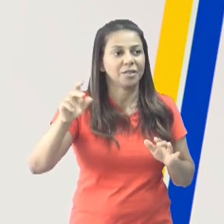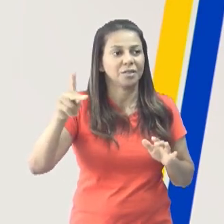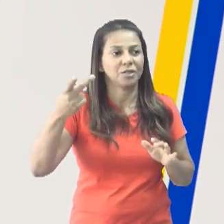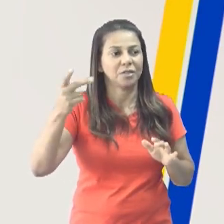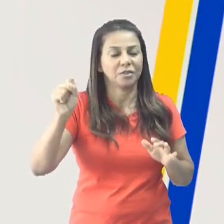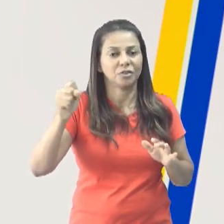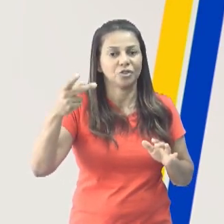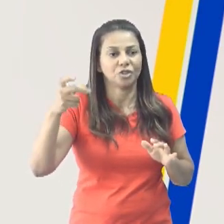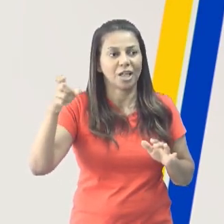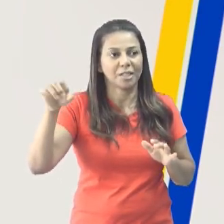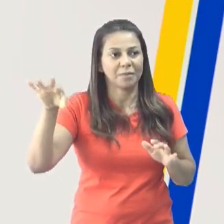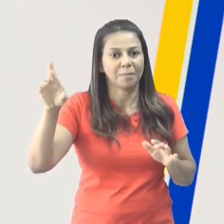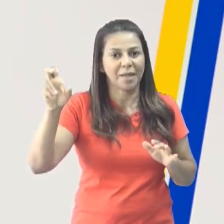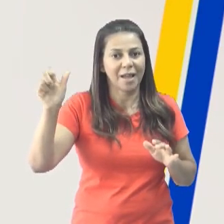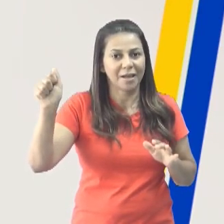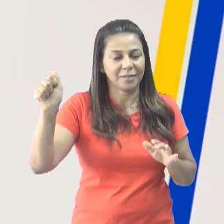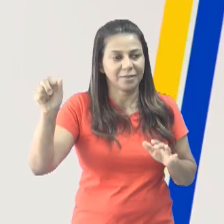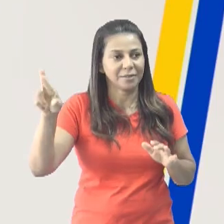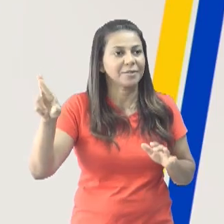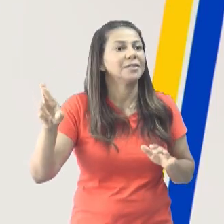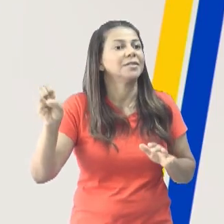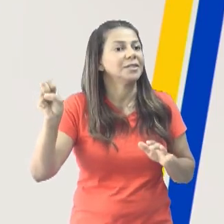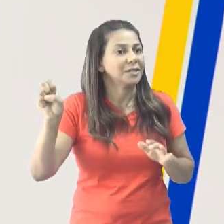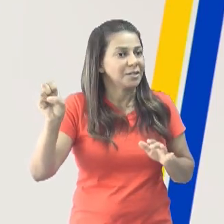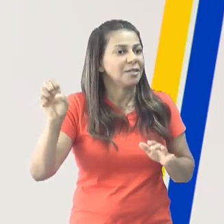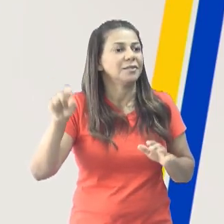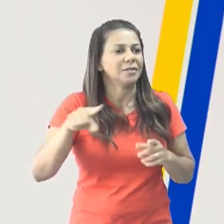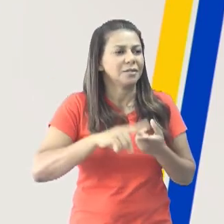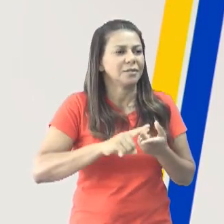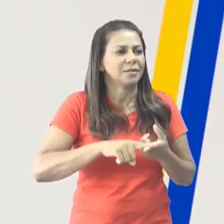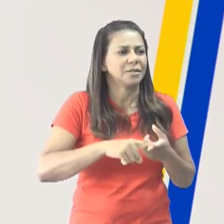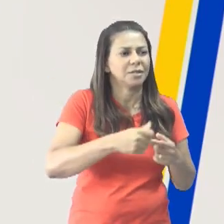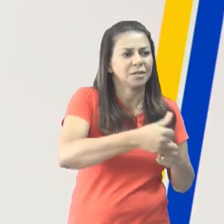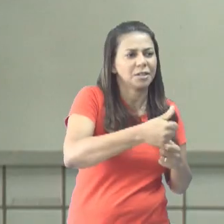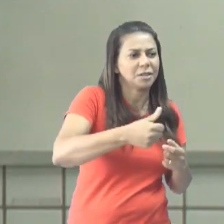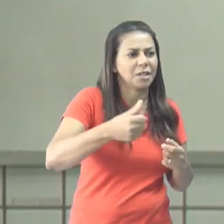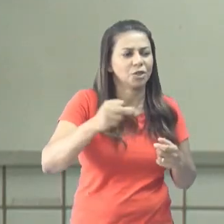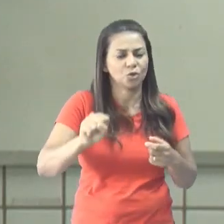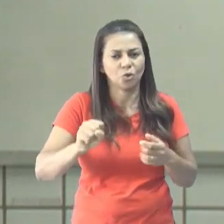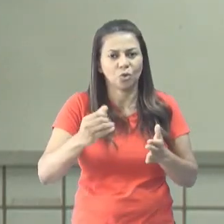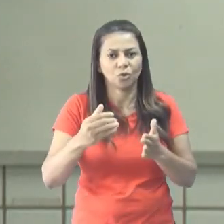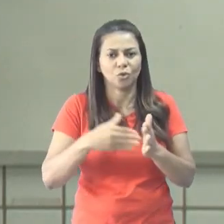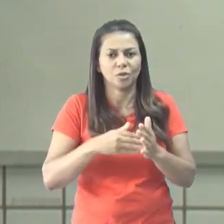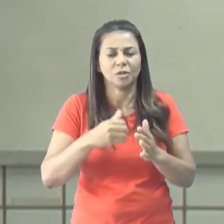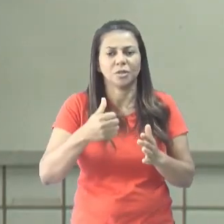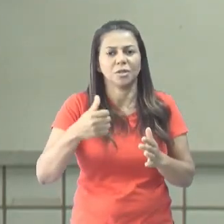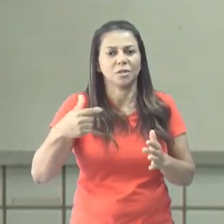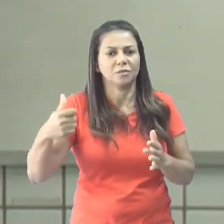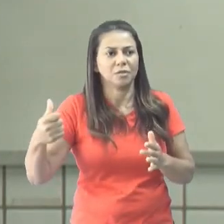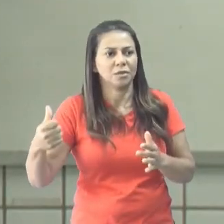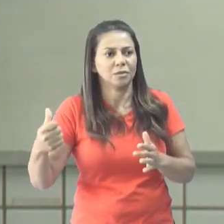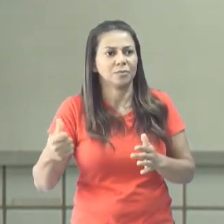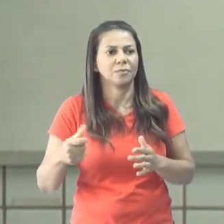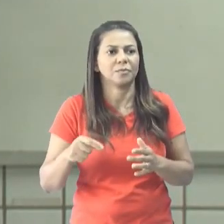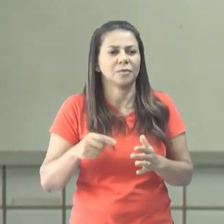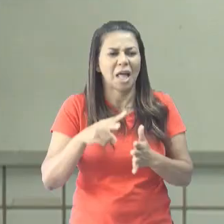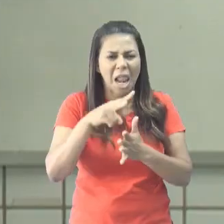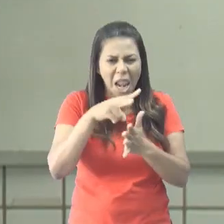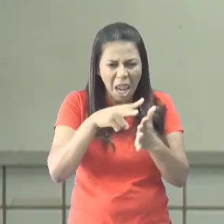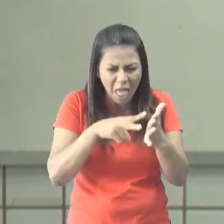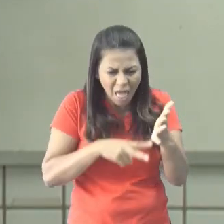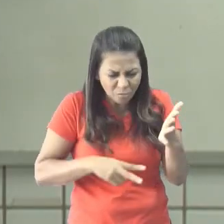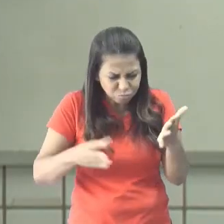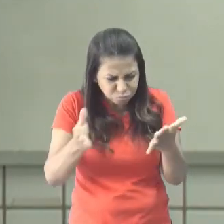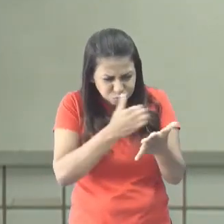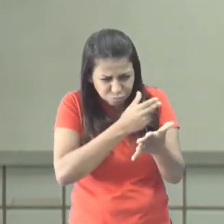118 até a 121. Quando vocês fizerem a leitura, toda a leitura, não interrompam o texto